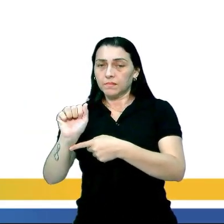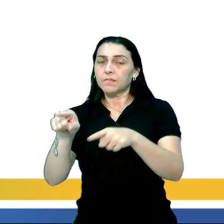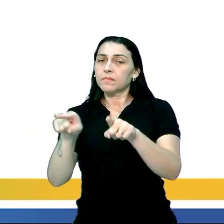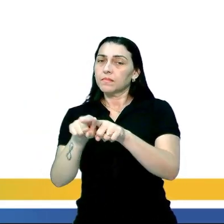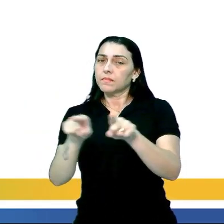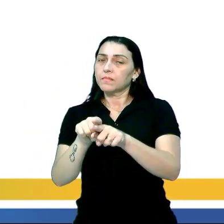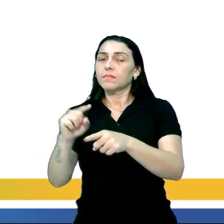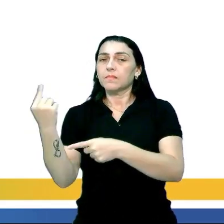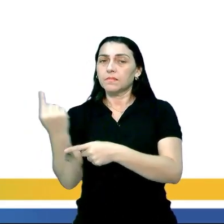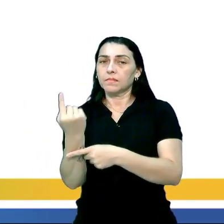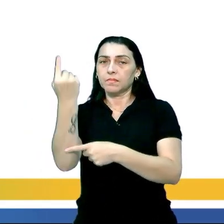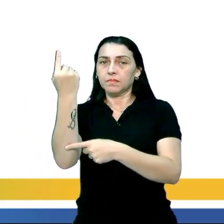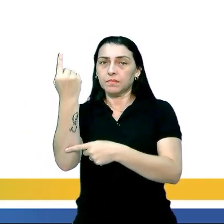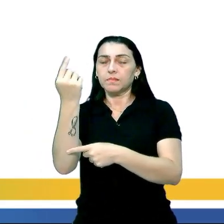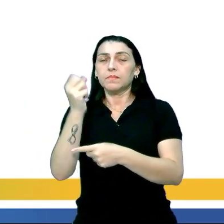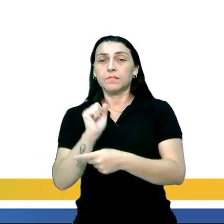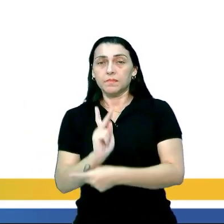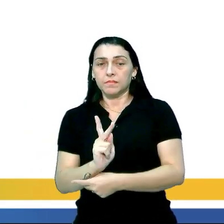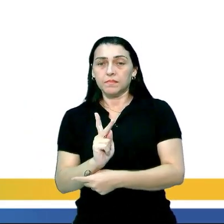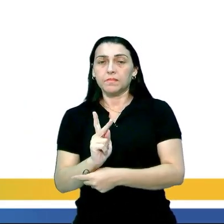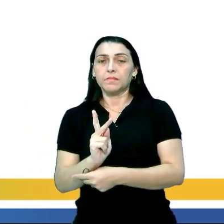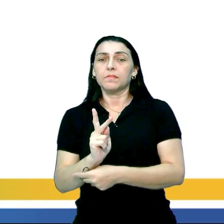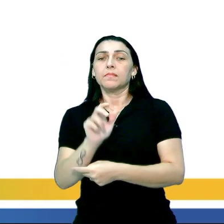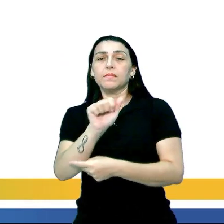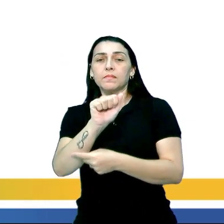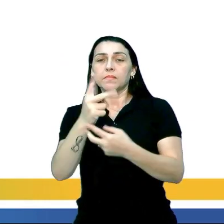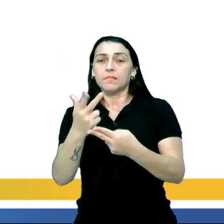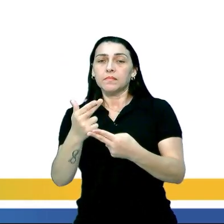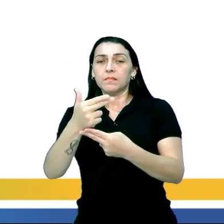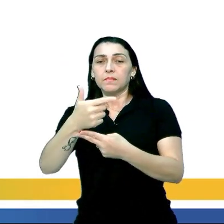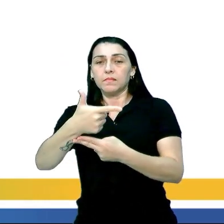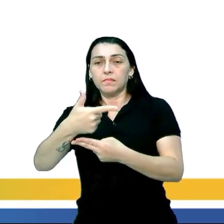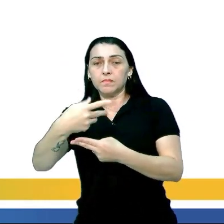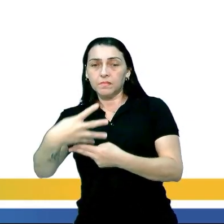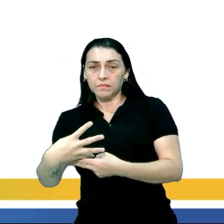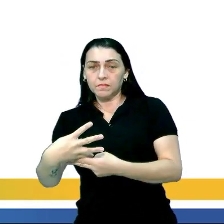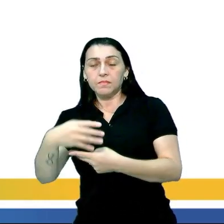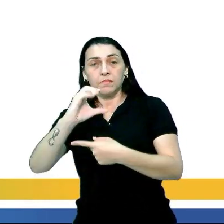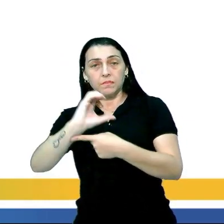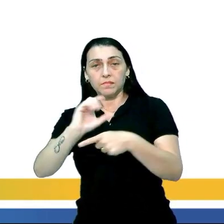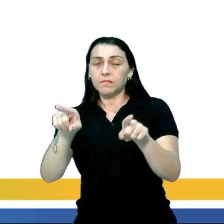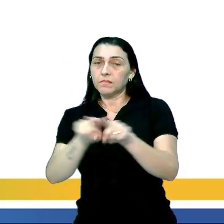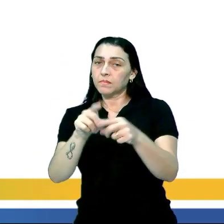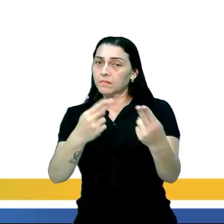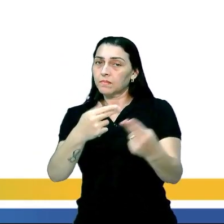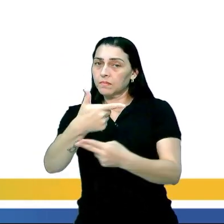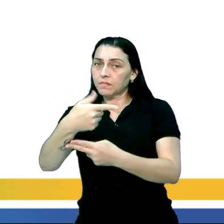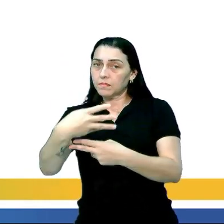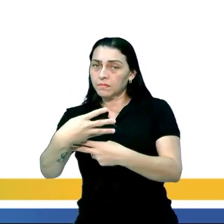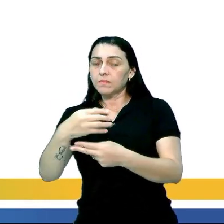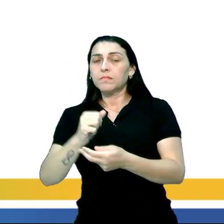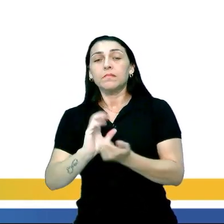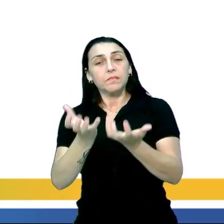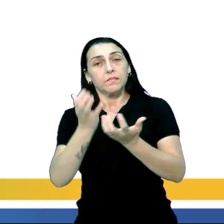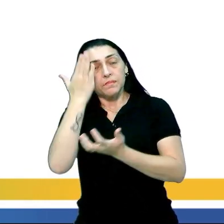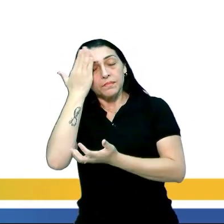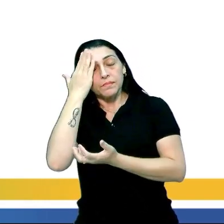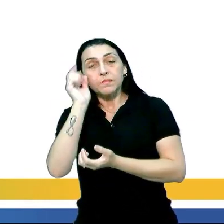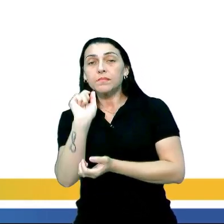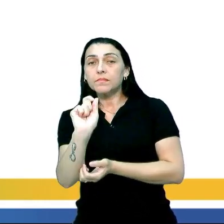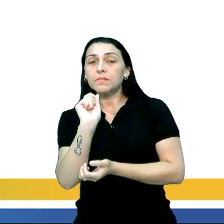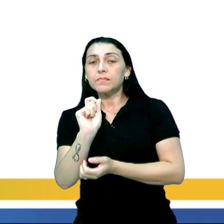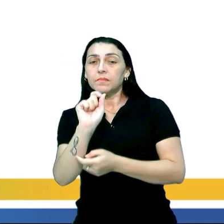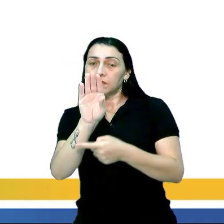que também é a altura, ok? Então, A é igual a 24 e C também é igual a 24. Eu quero saber o